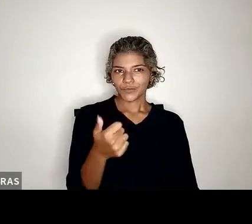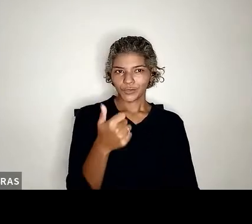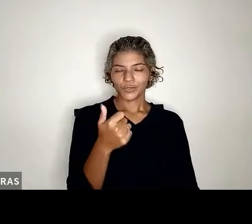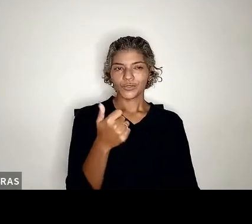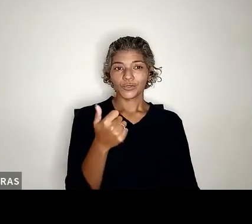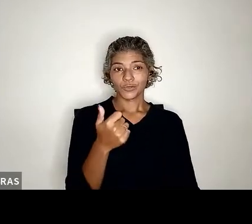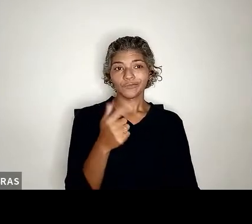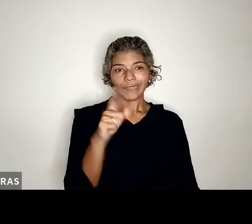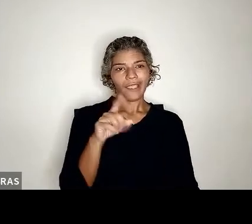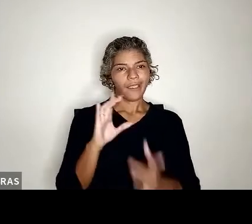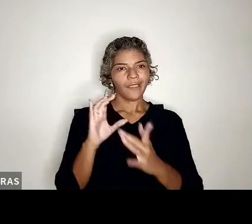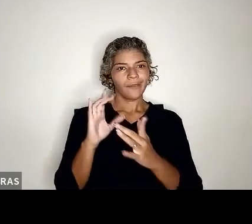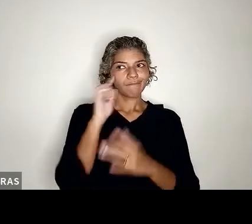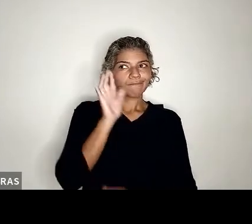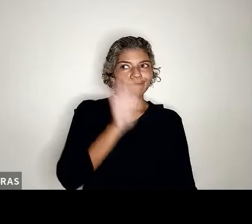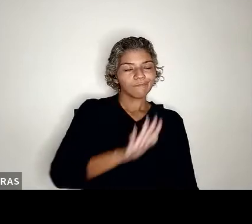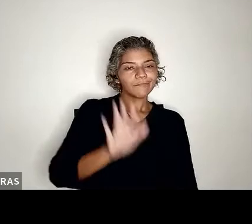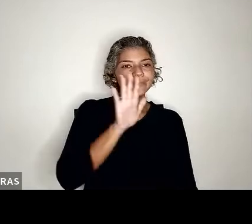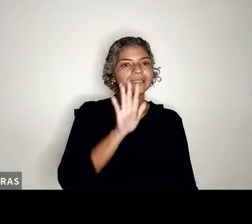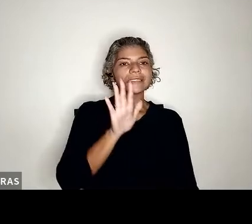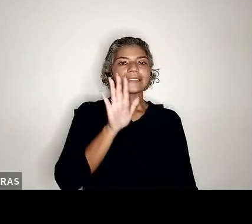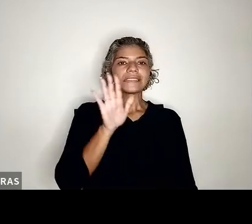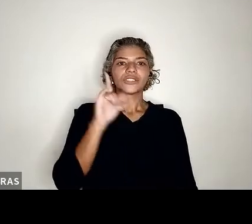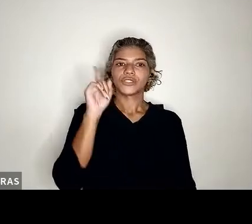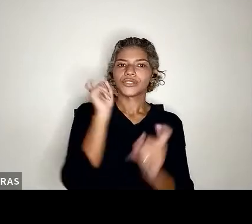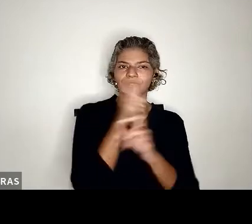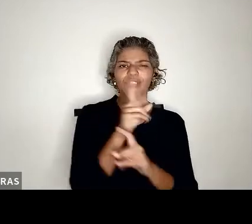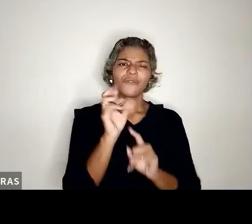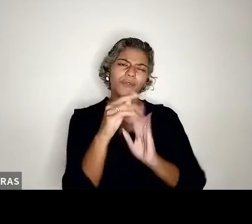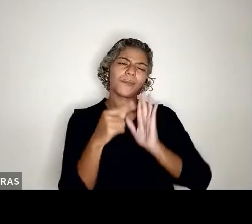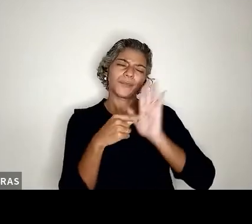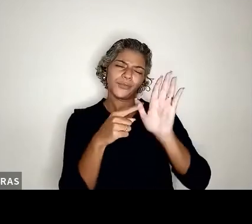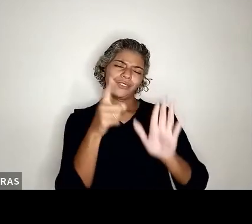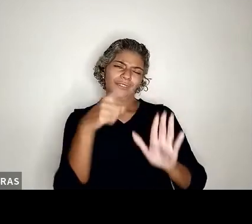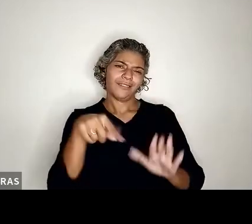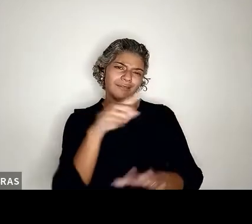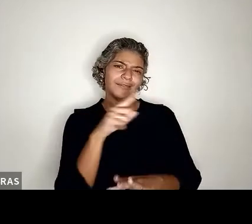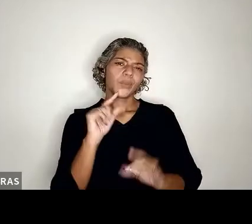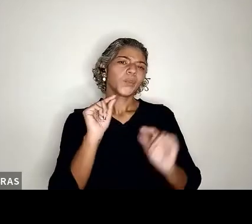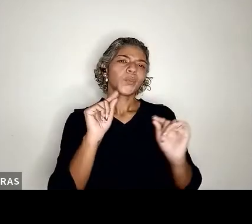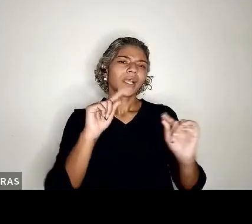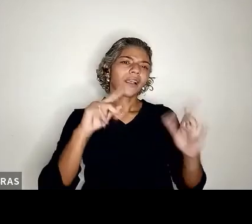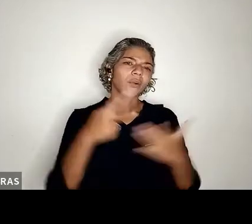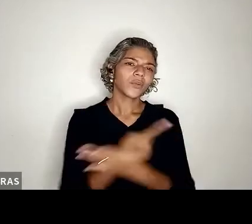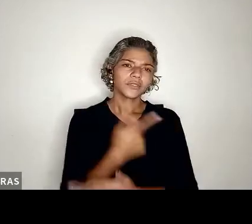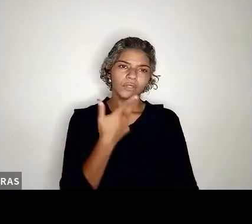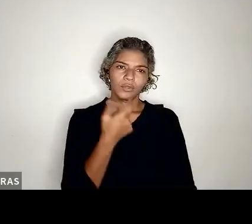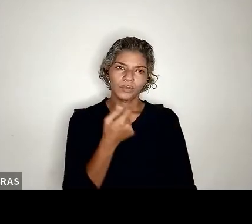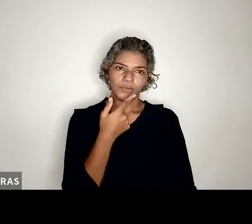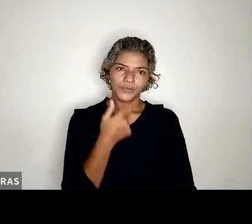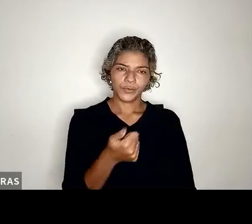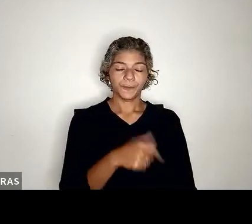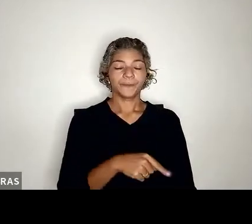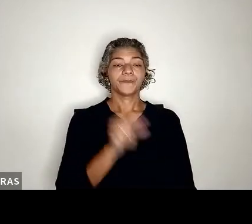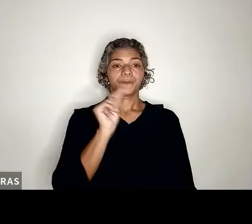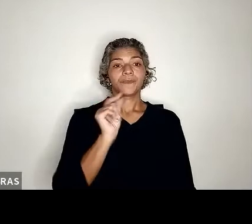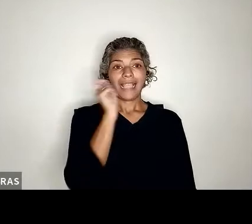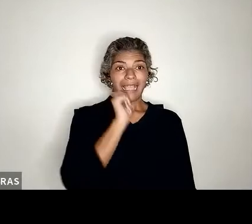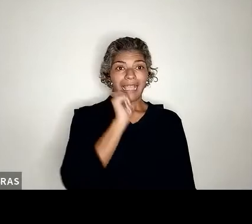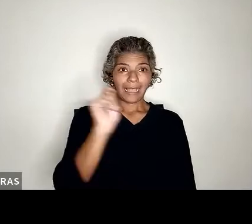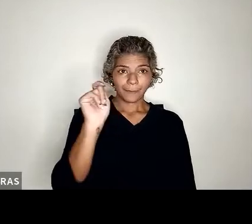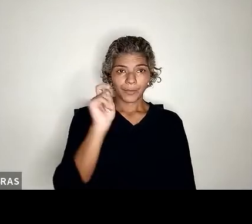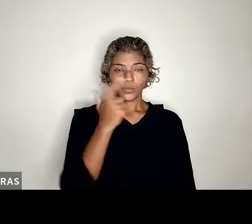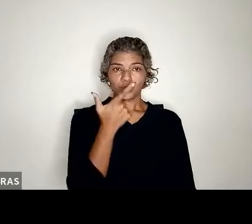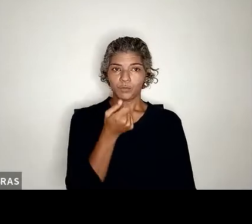para nós, o que marca esse contexto, que a gente já sabe, mas nunca é demais lembrar. Em abril de 2021, a gente estava com uma situação